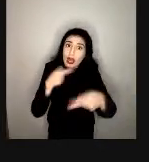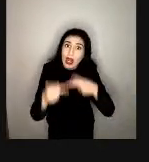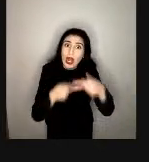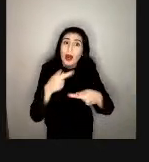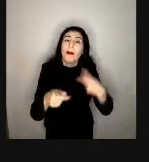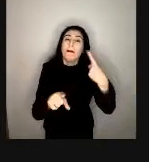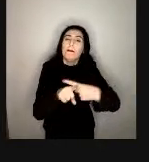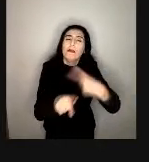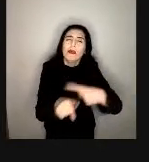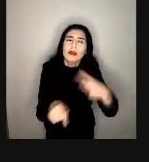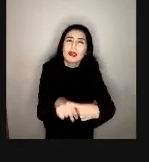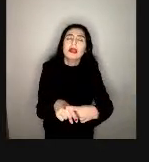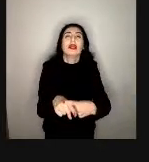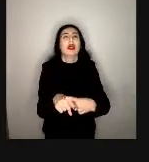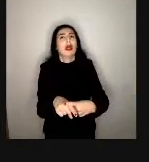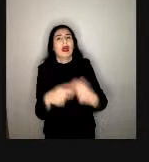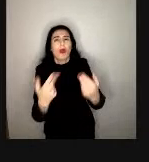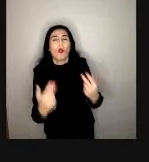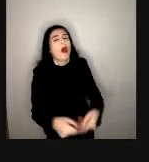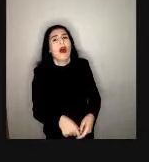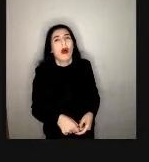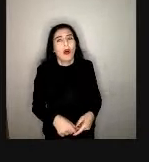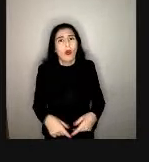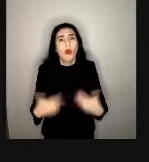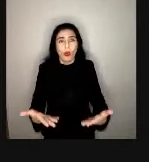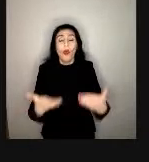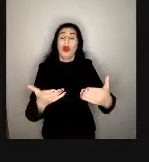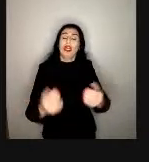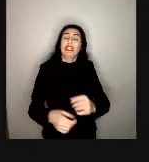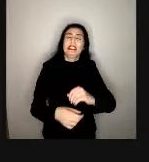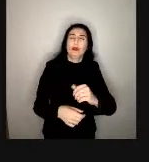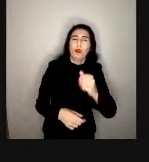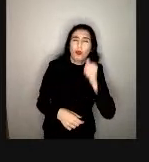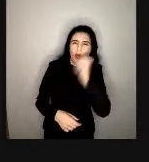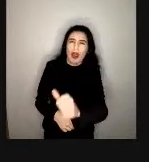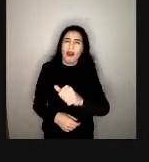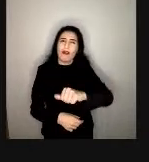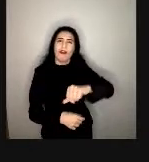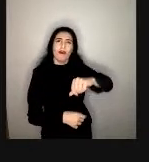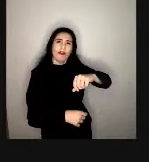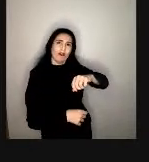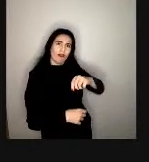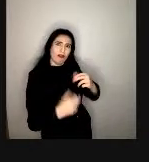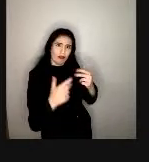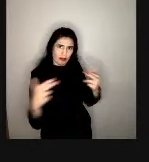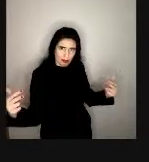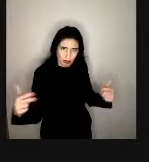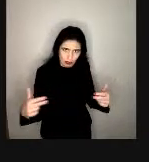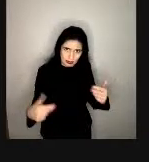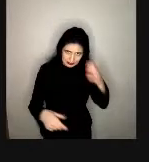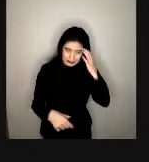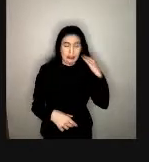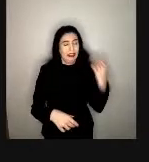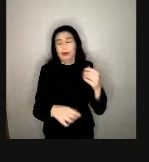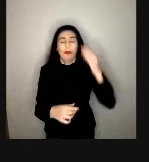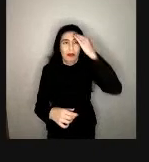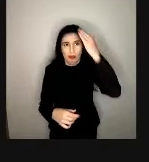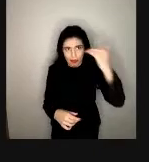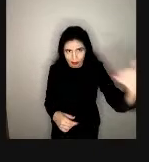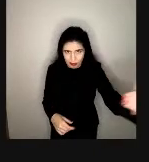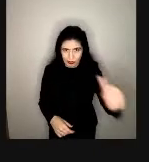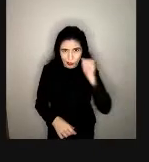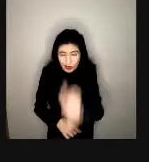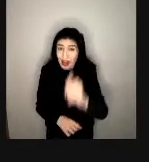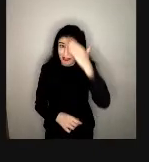mutação genética da Angelina Jolie, que houve todo aquele buchicho quando a Angelina Jolie fez a cirurgia dela,